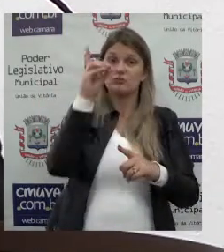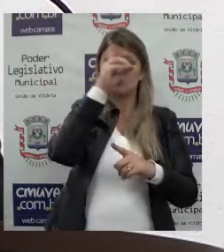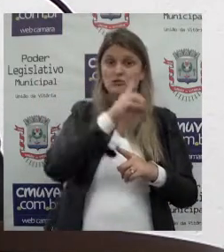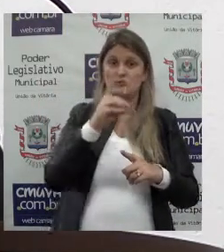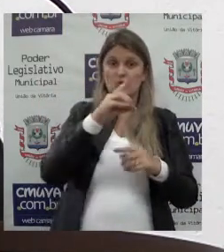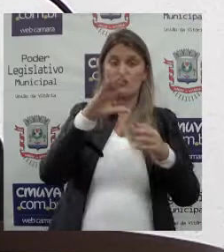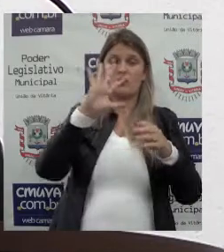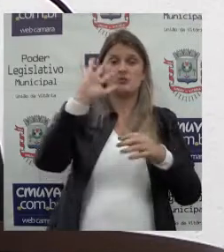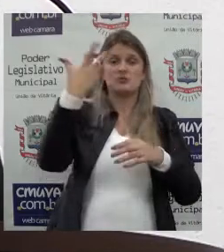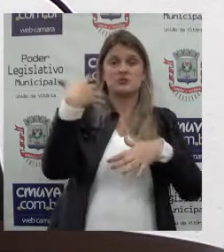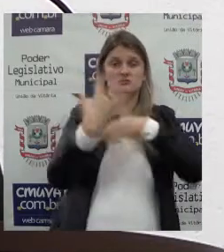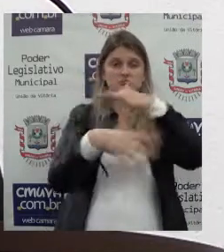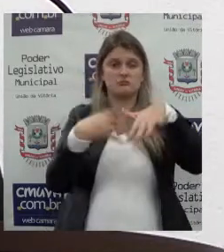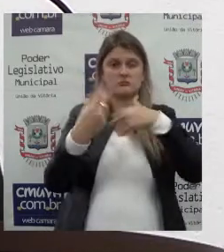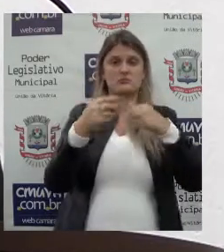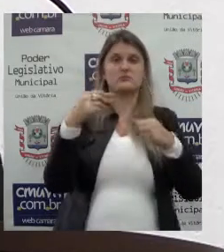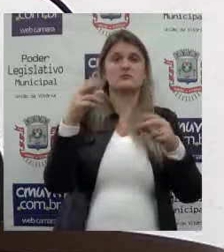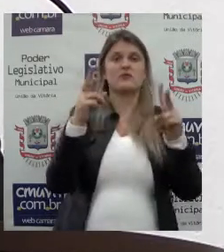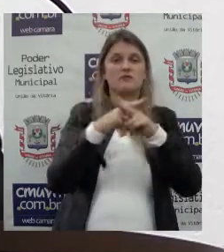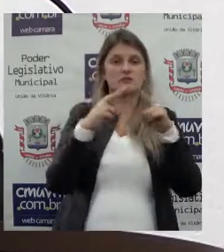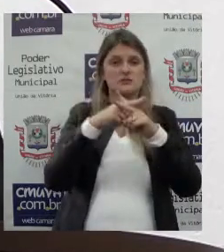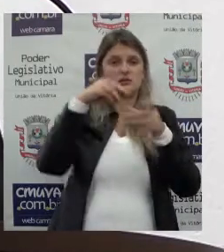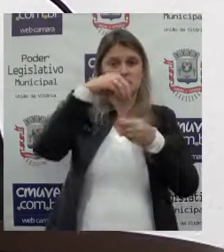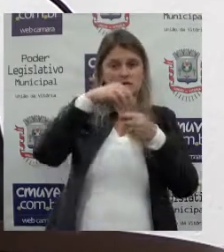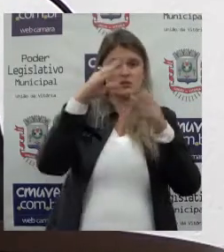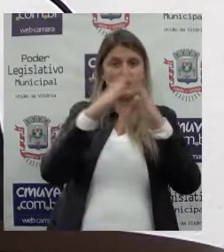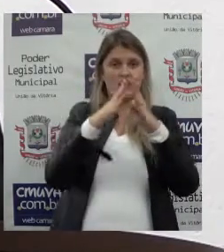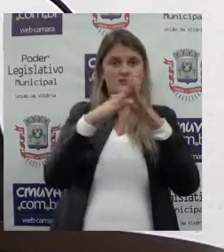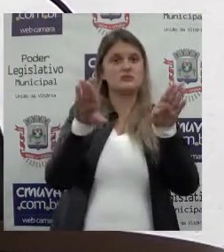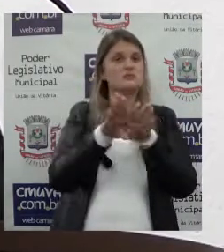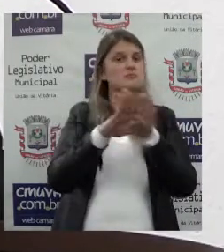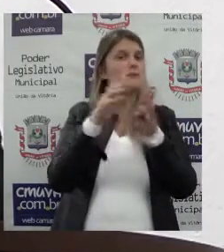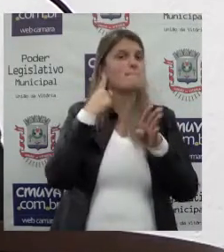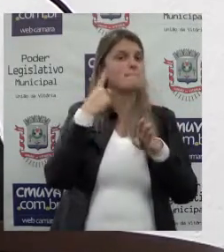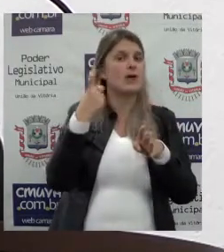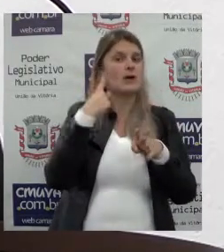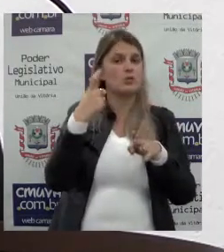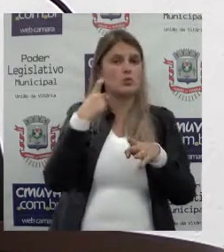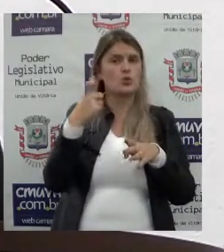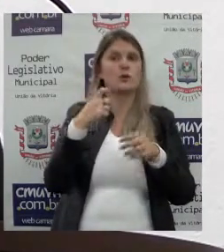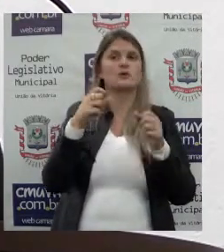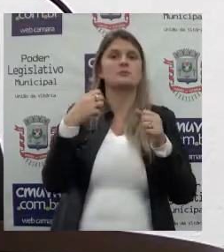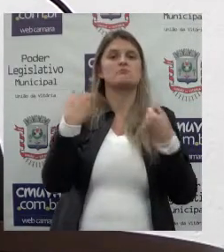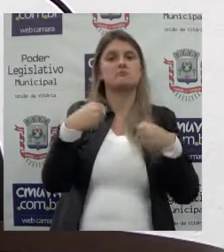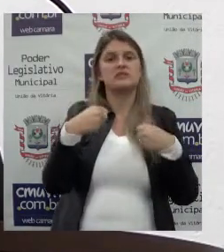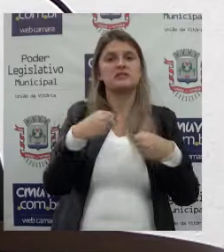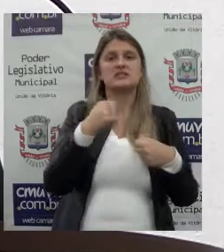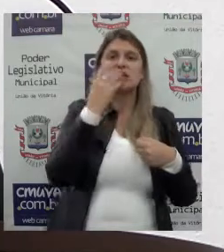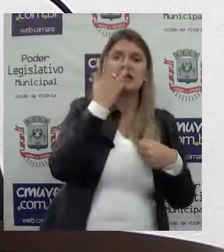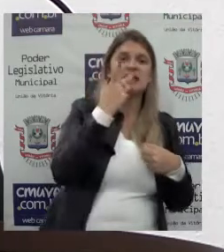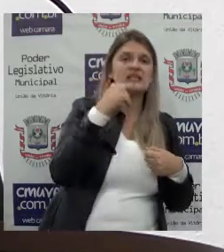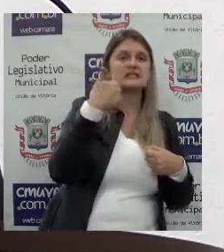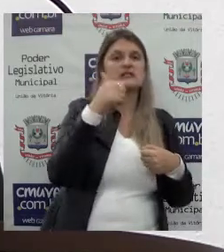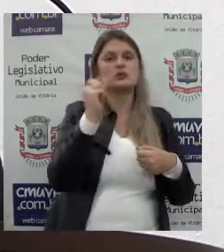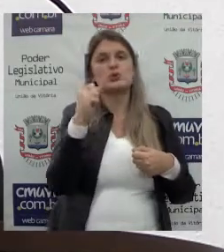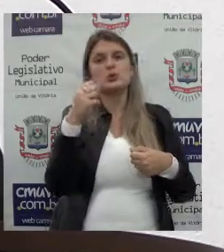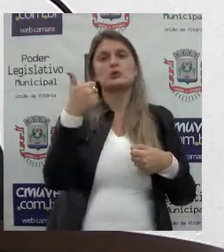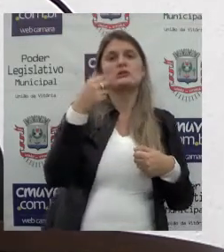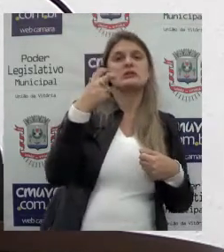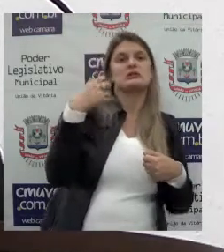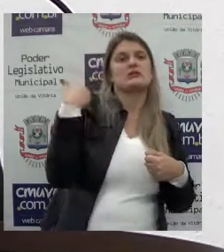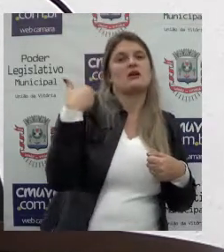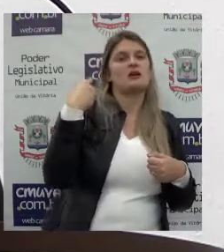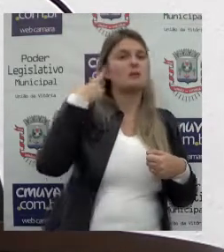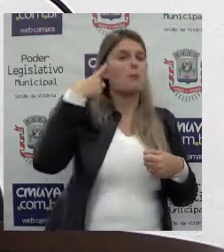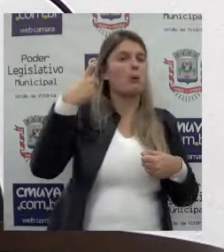Principalmente violência doméstica, no maior dos casos, né? E perturbação de sossego. A gente tem que ir lá pegar um piada de 19